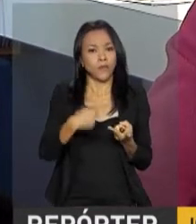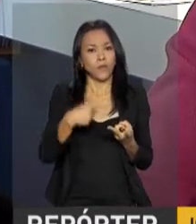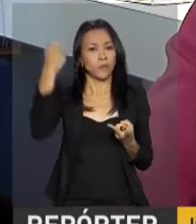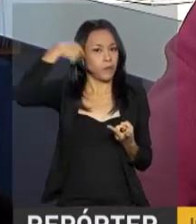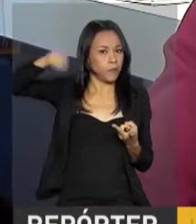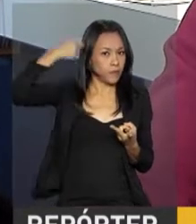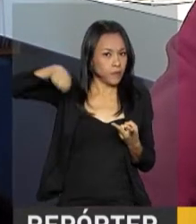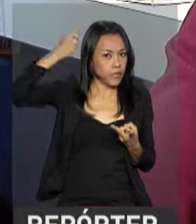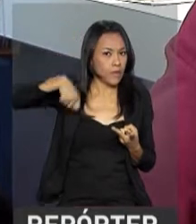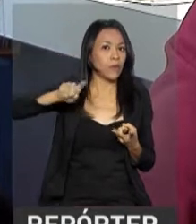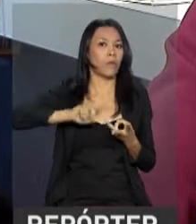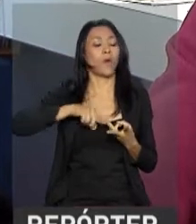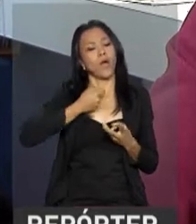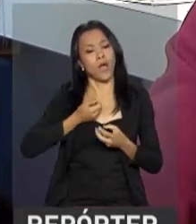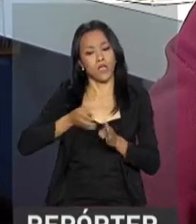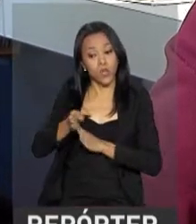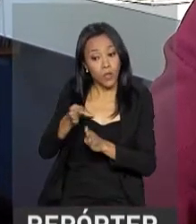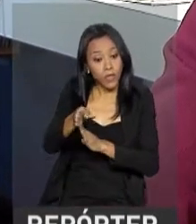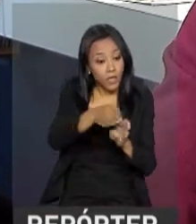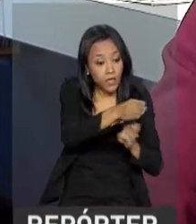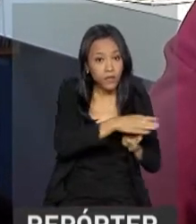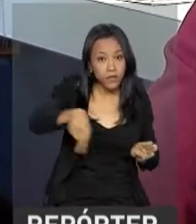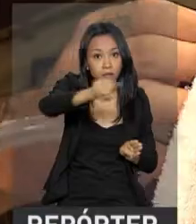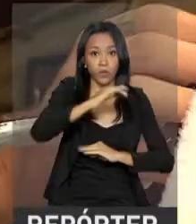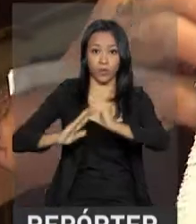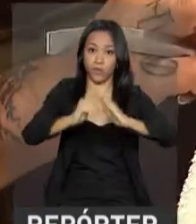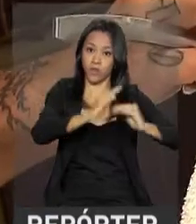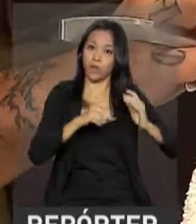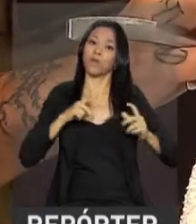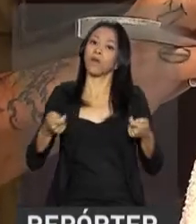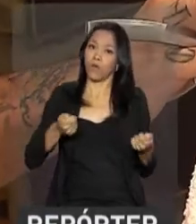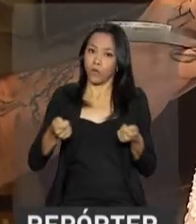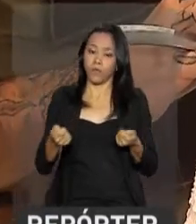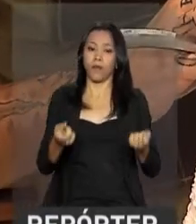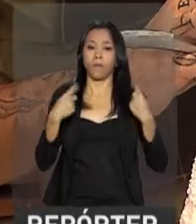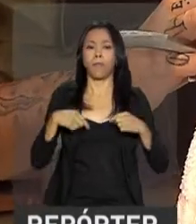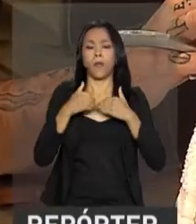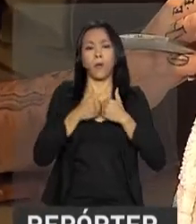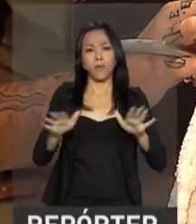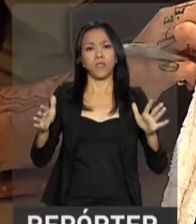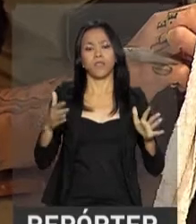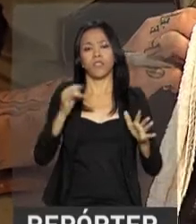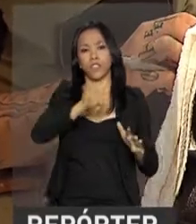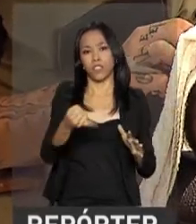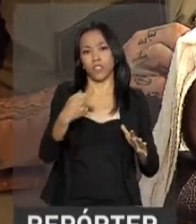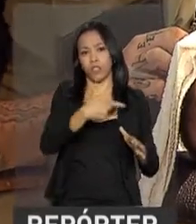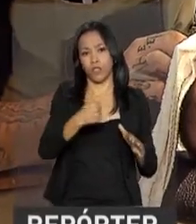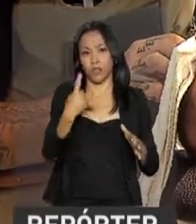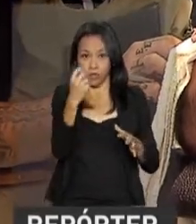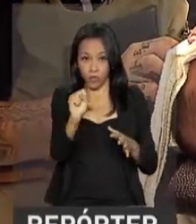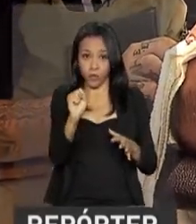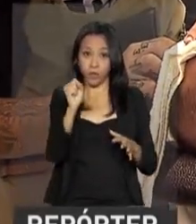secador a gente orienta bastante nossos profissionais aqui pra economizar a partir de janeiro de 2018 consumidores com o perfil dessa